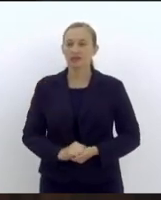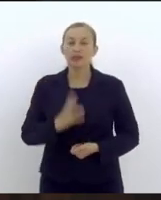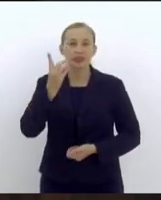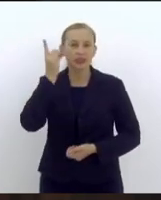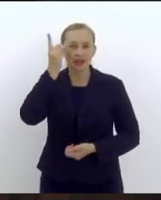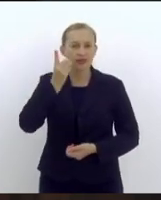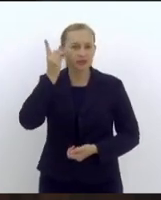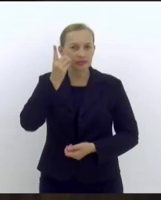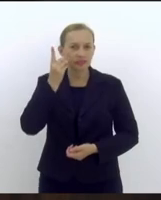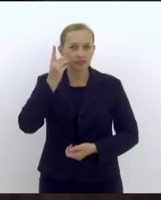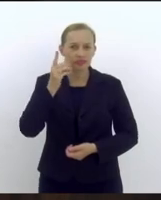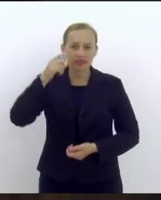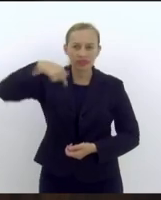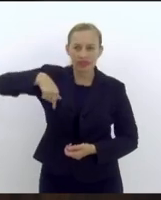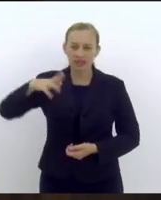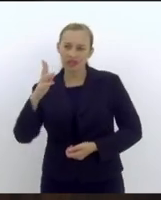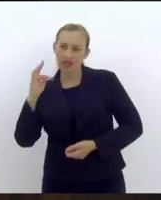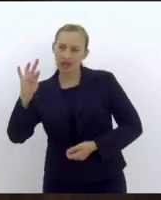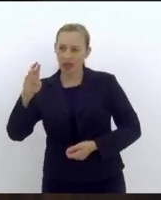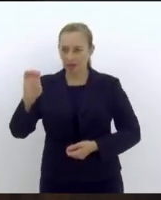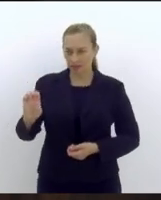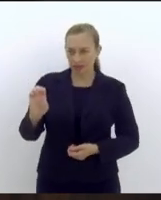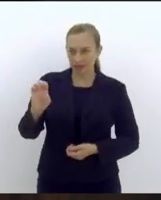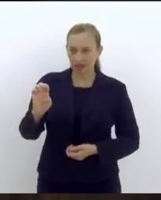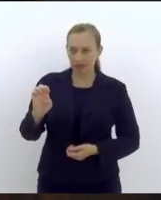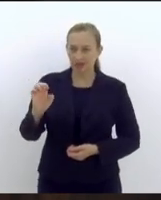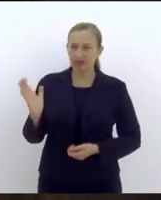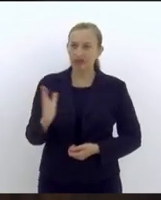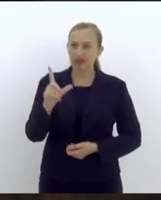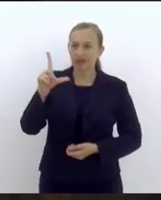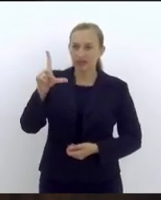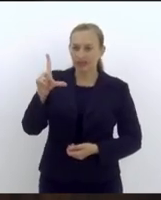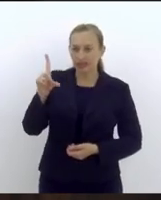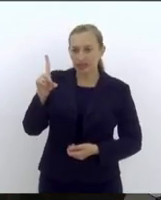Deputado Guilherme delalori delaroli